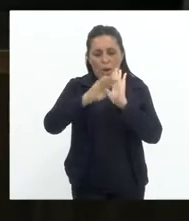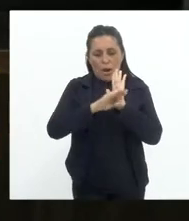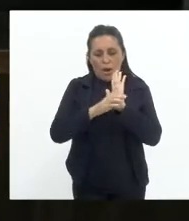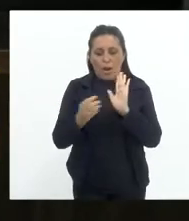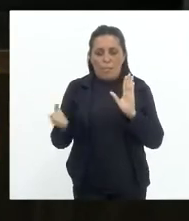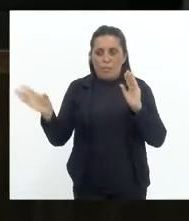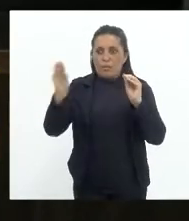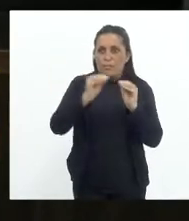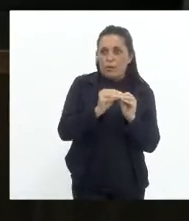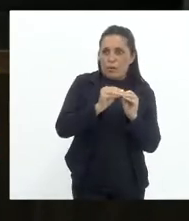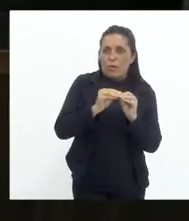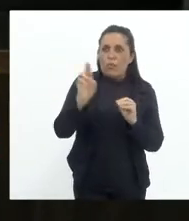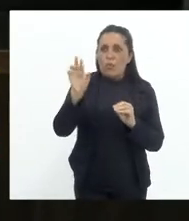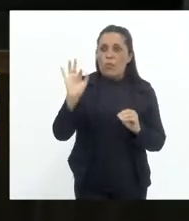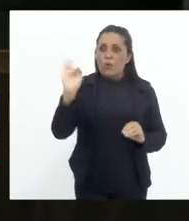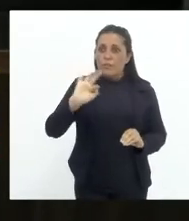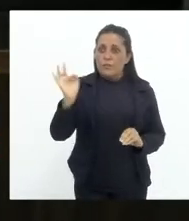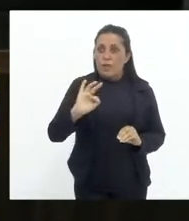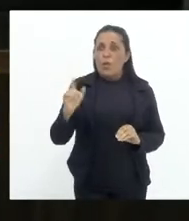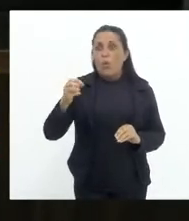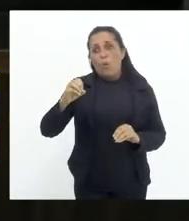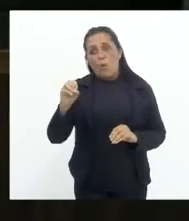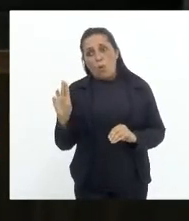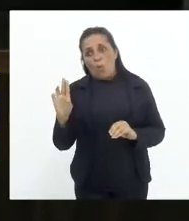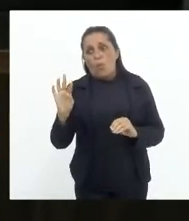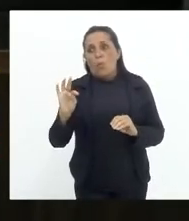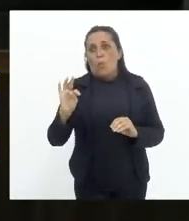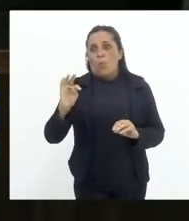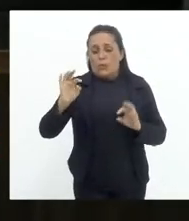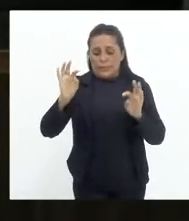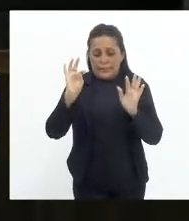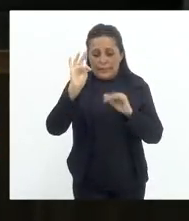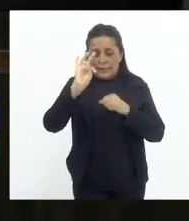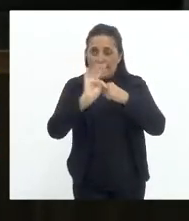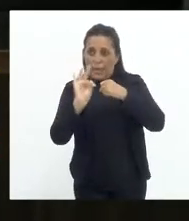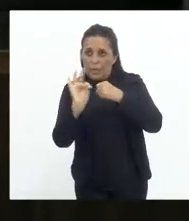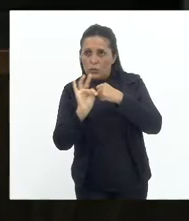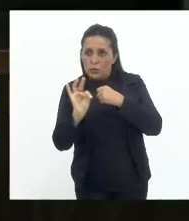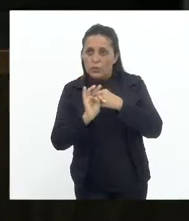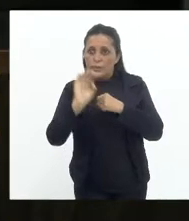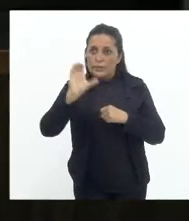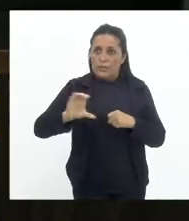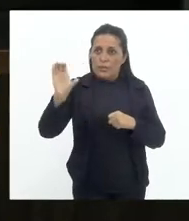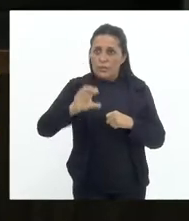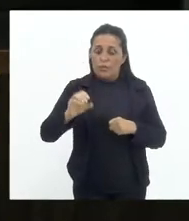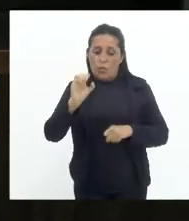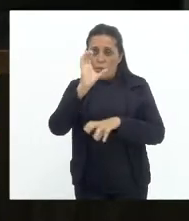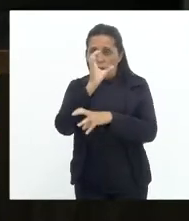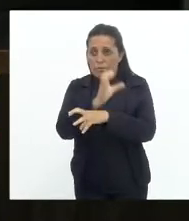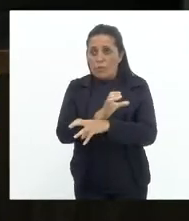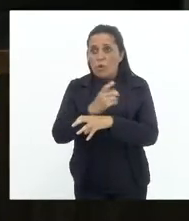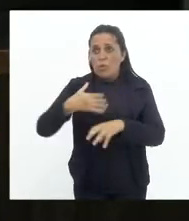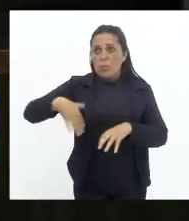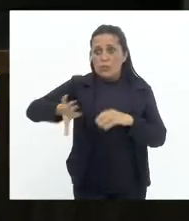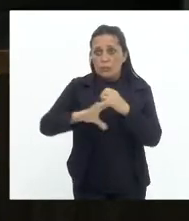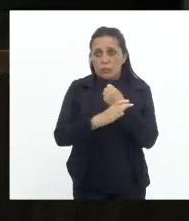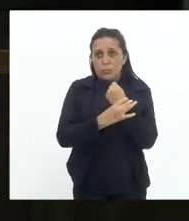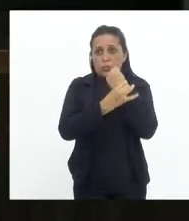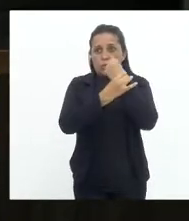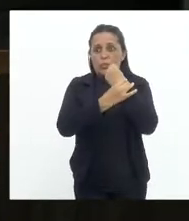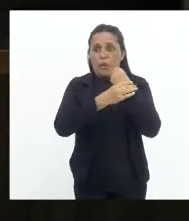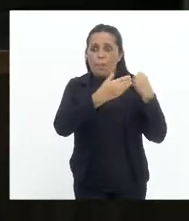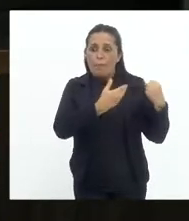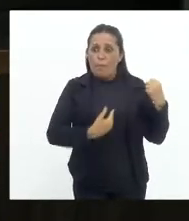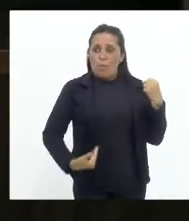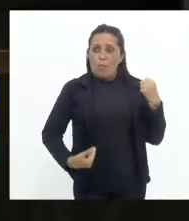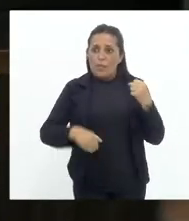Universitário ou técnico profissional para policiais militares civis e técnico-científicos e a gente da Segurança Pública estadual ou